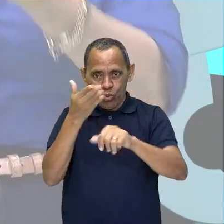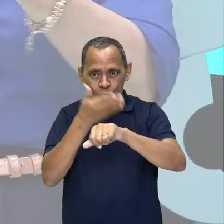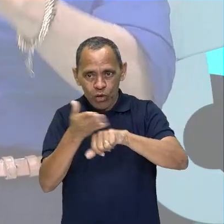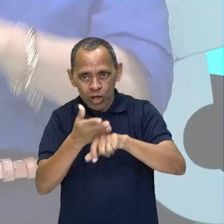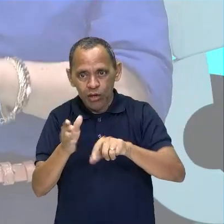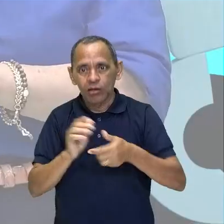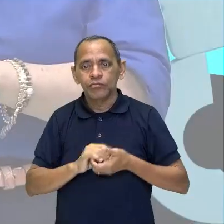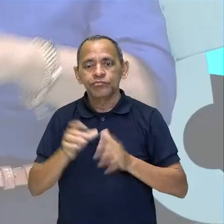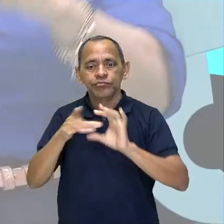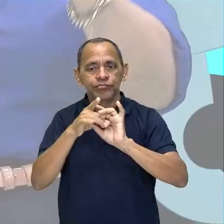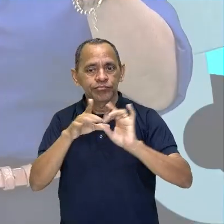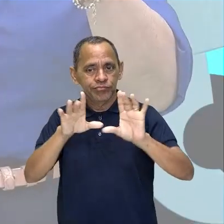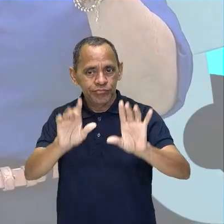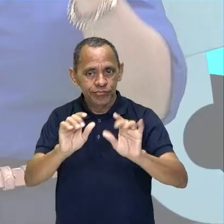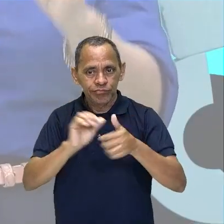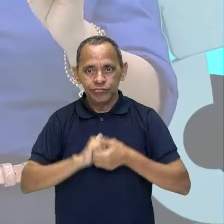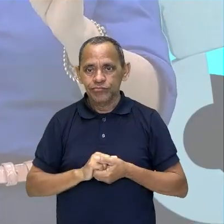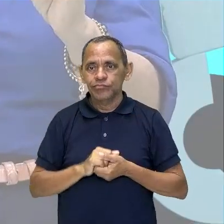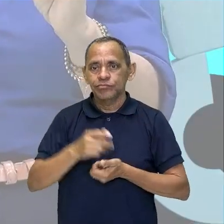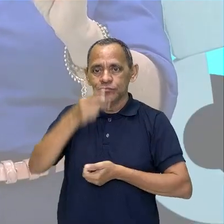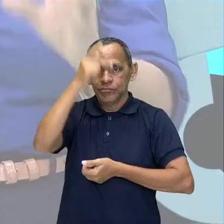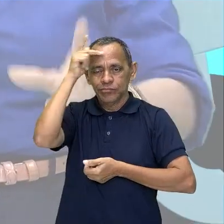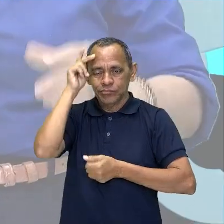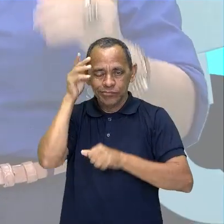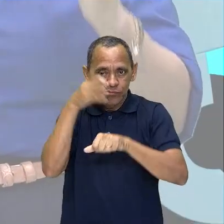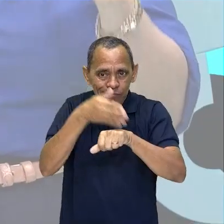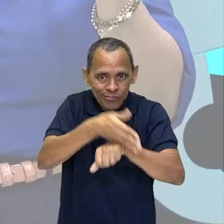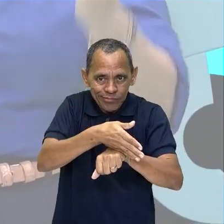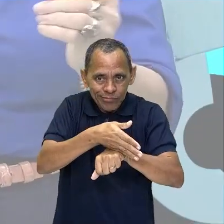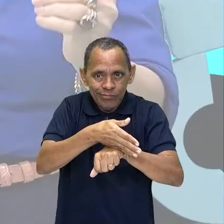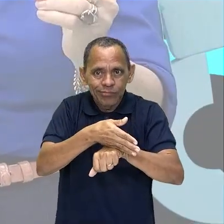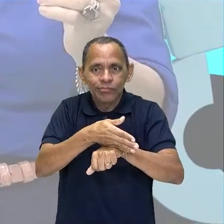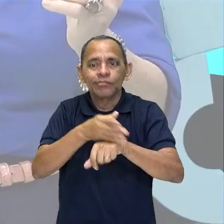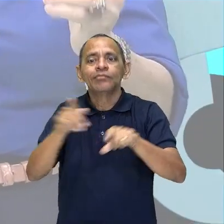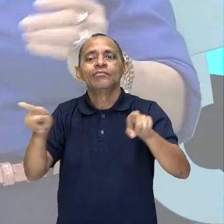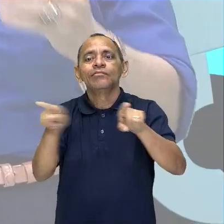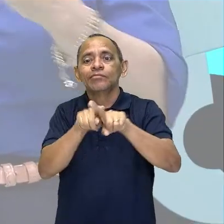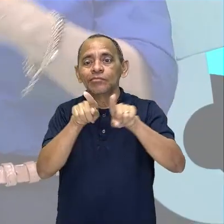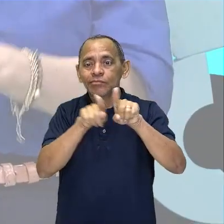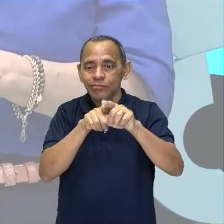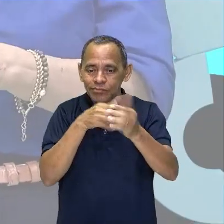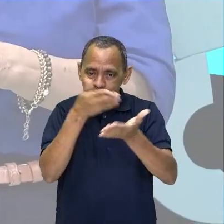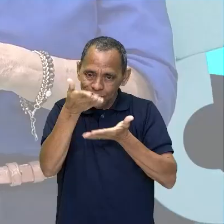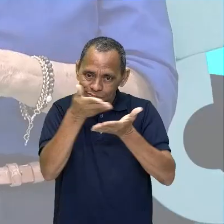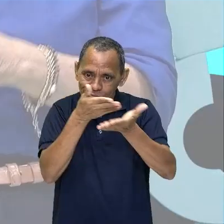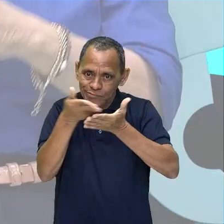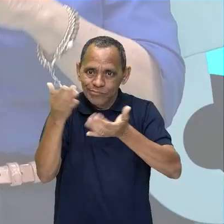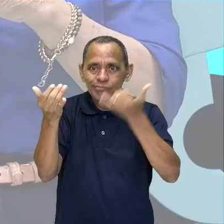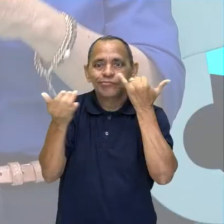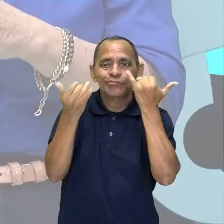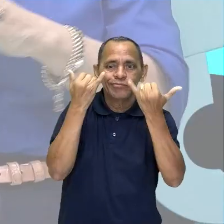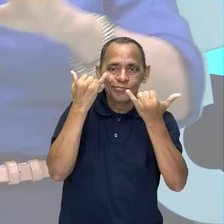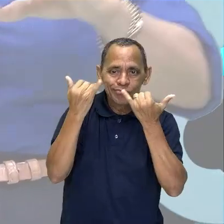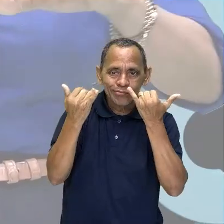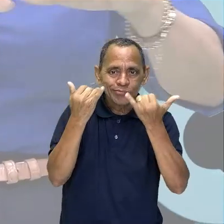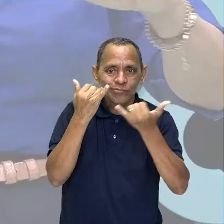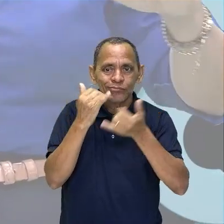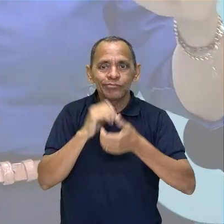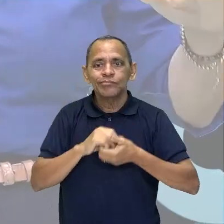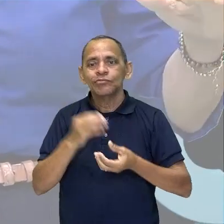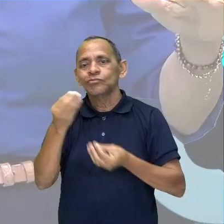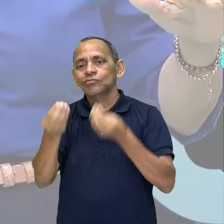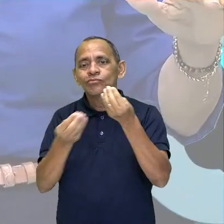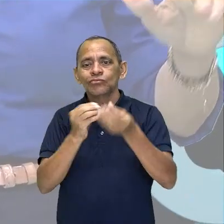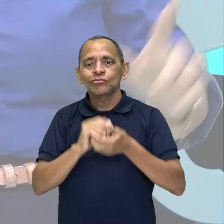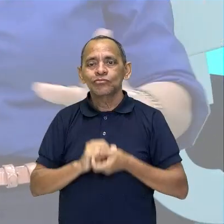possibilitando que as pessoas acessem e interajam com informações de forma